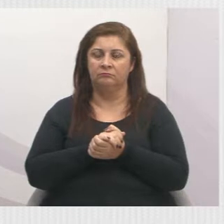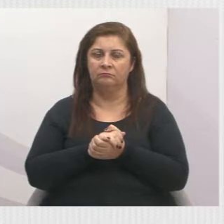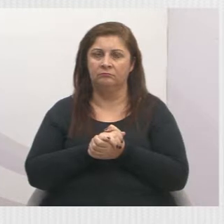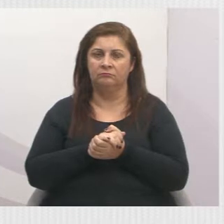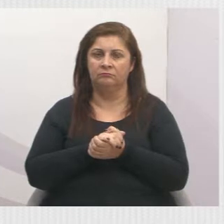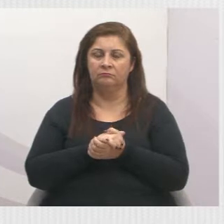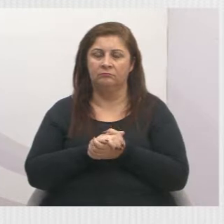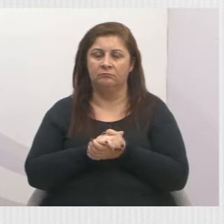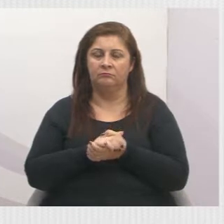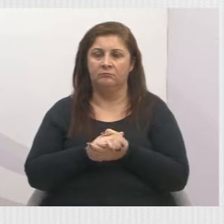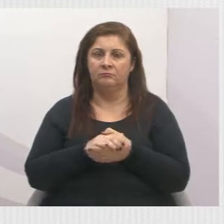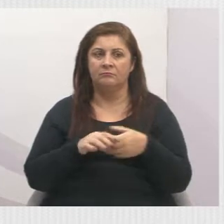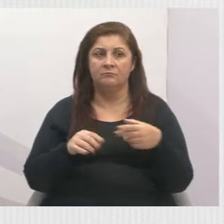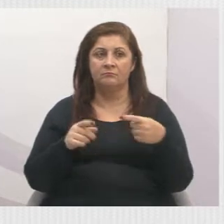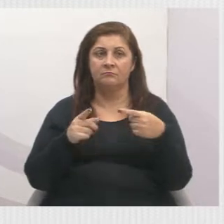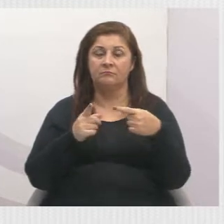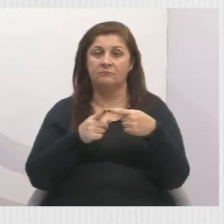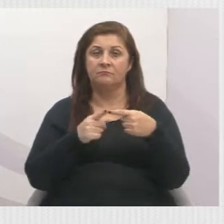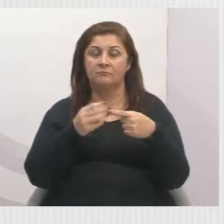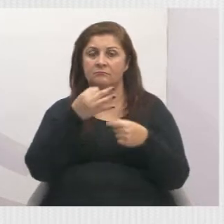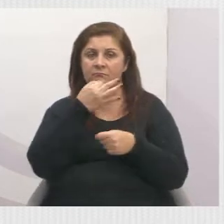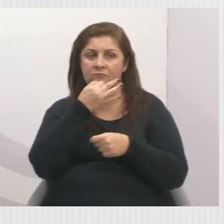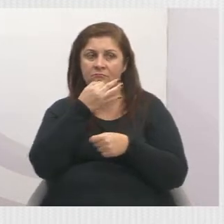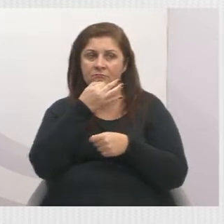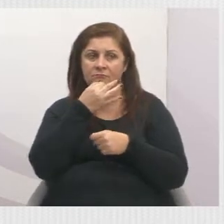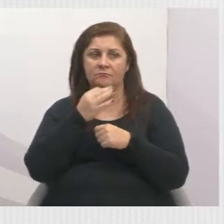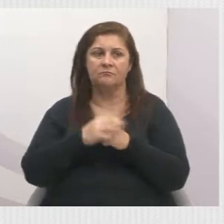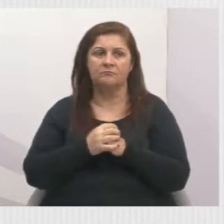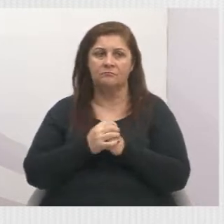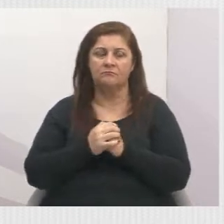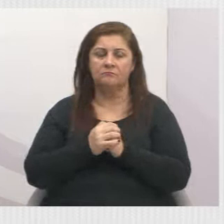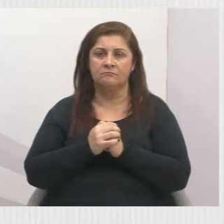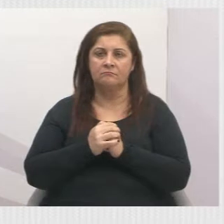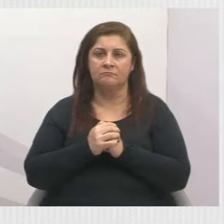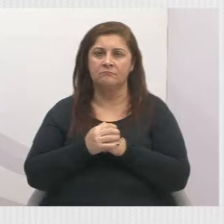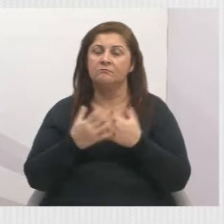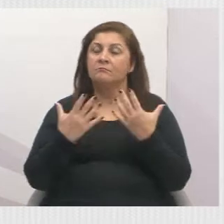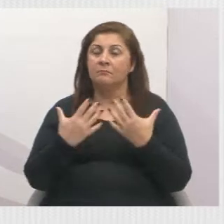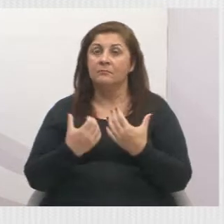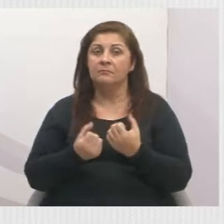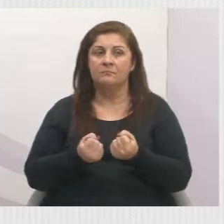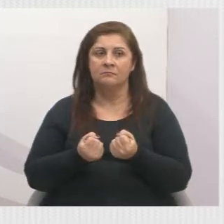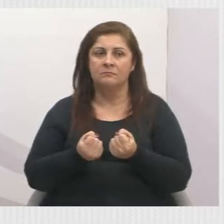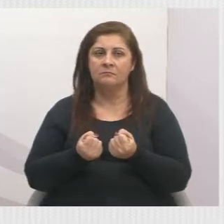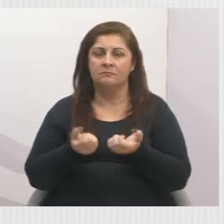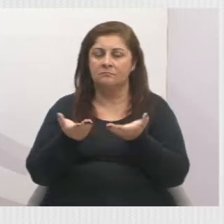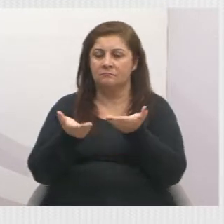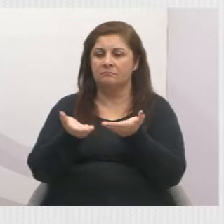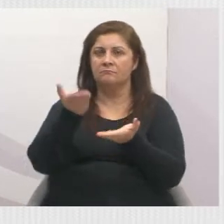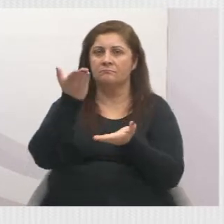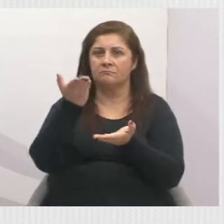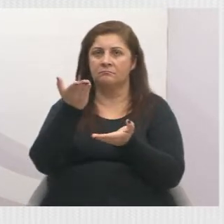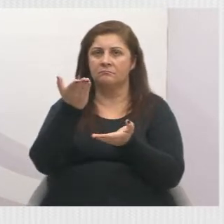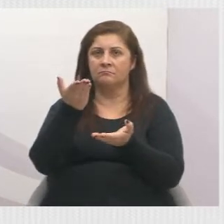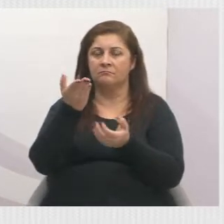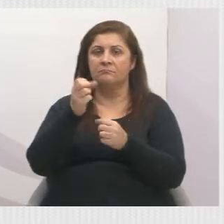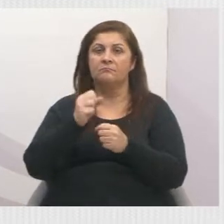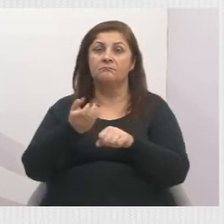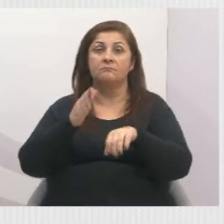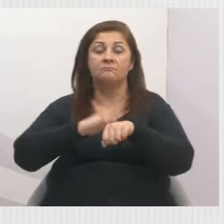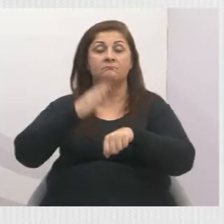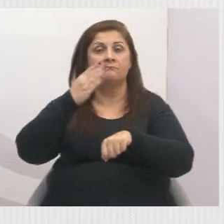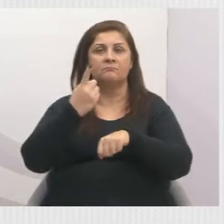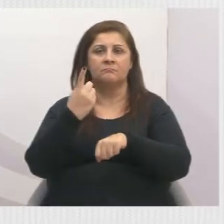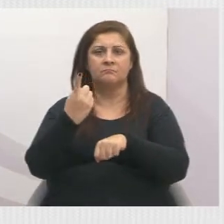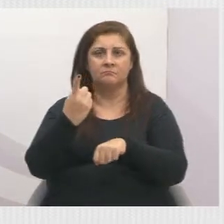contribuindo. Então, a primeira sugestão que nós acolhemos, foi elevar a faixa de isenção de